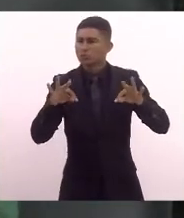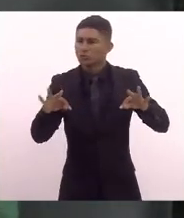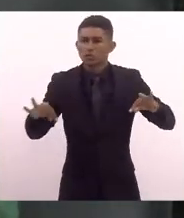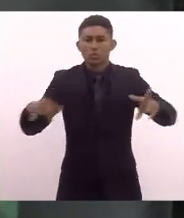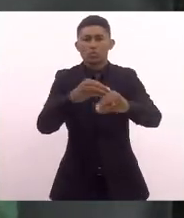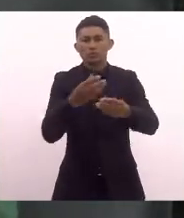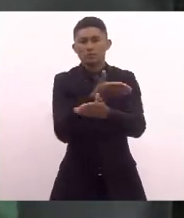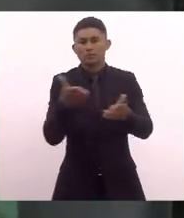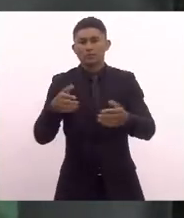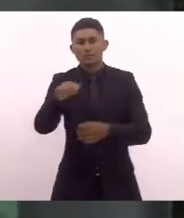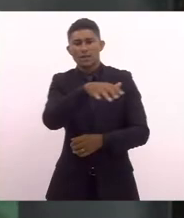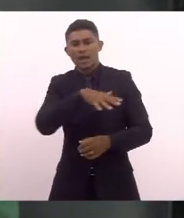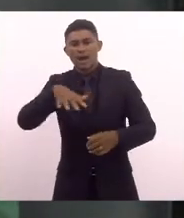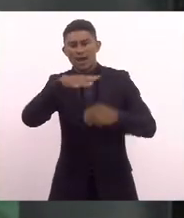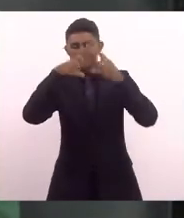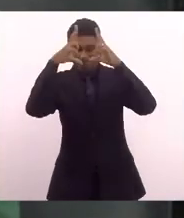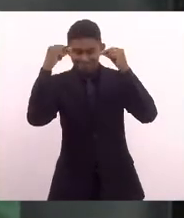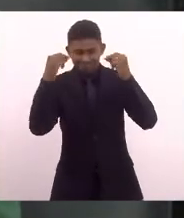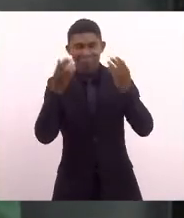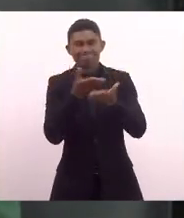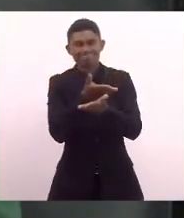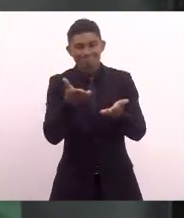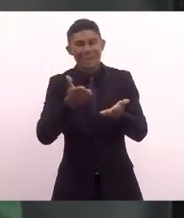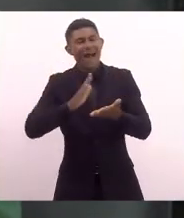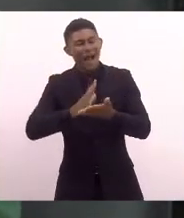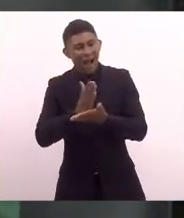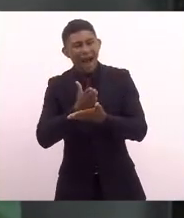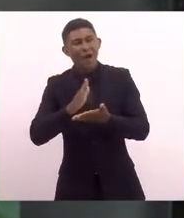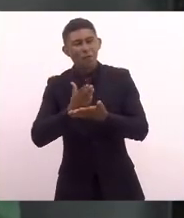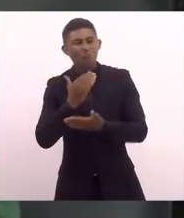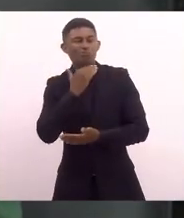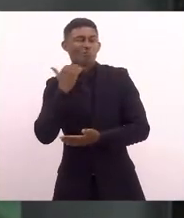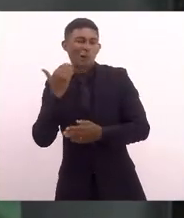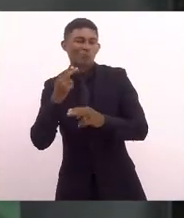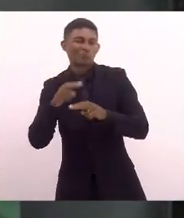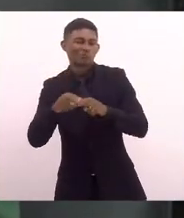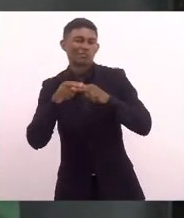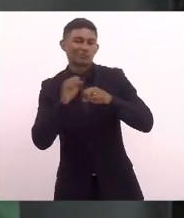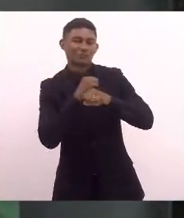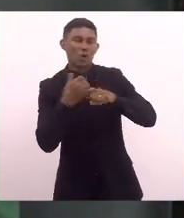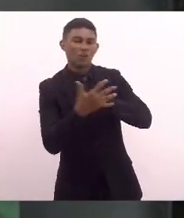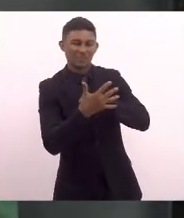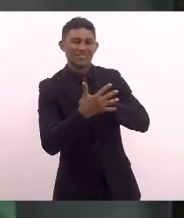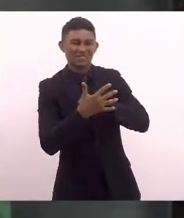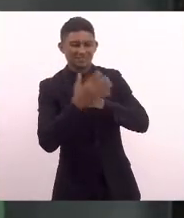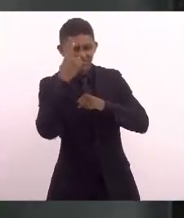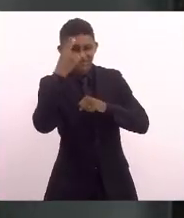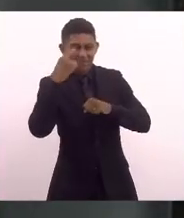enfermagem que morreram no enfrentamento à pandemia.